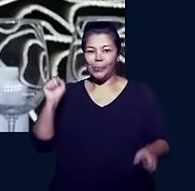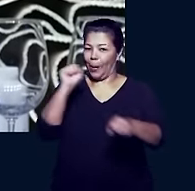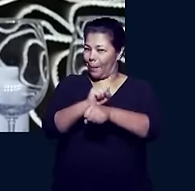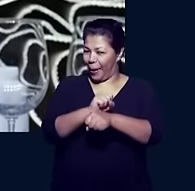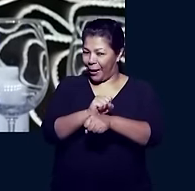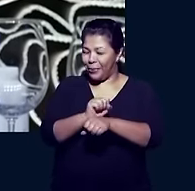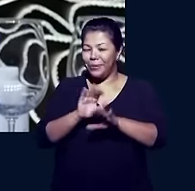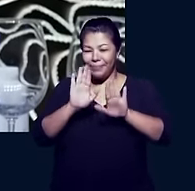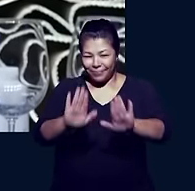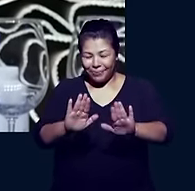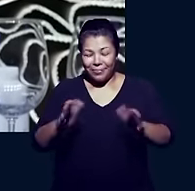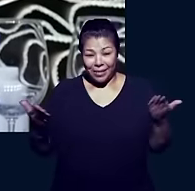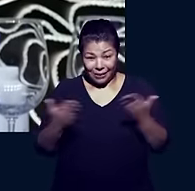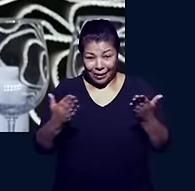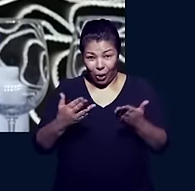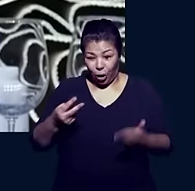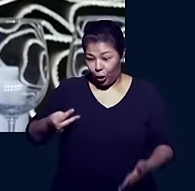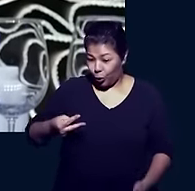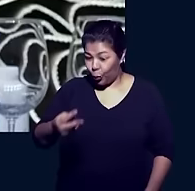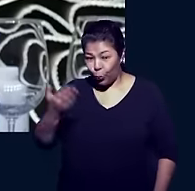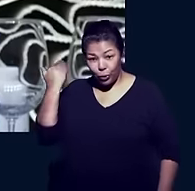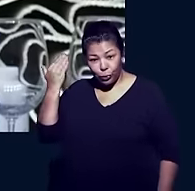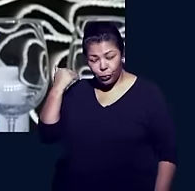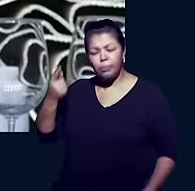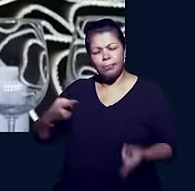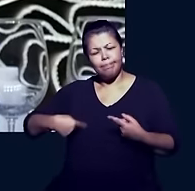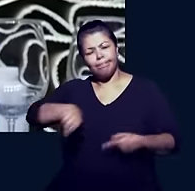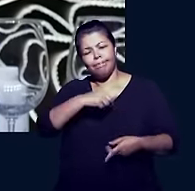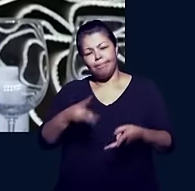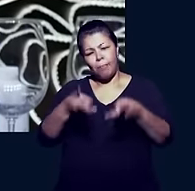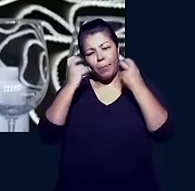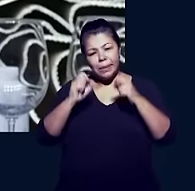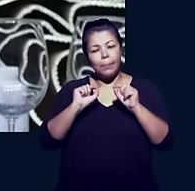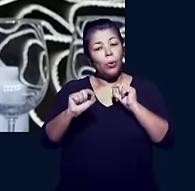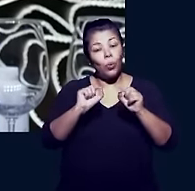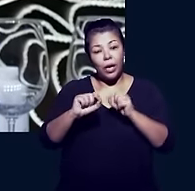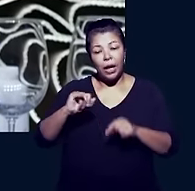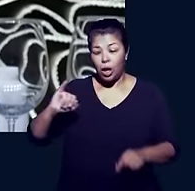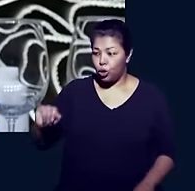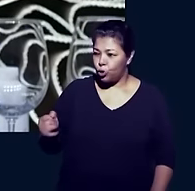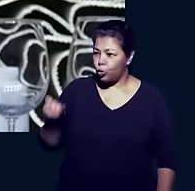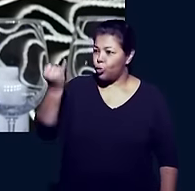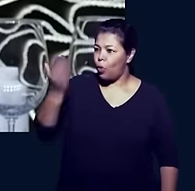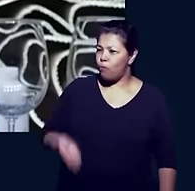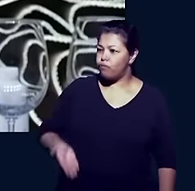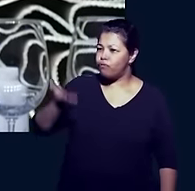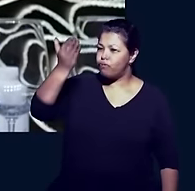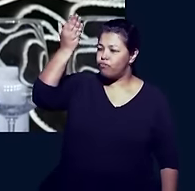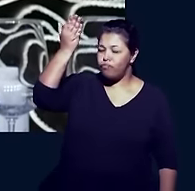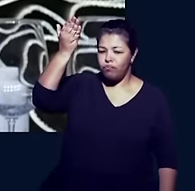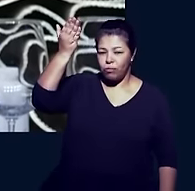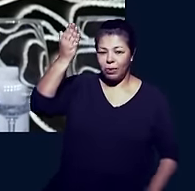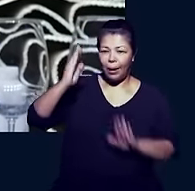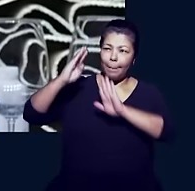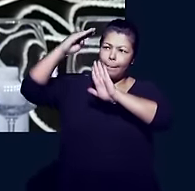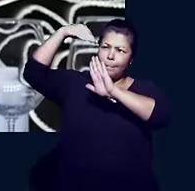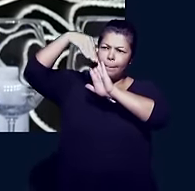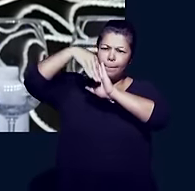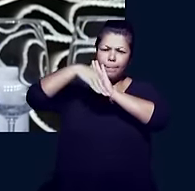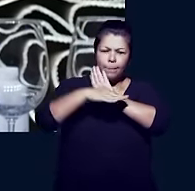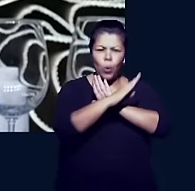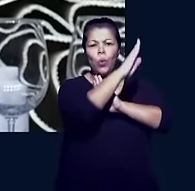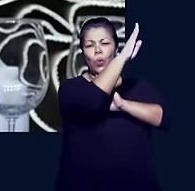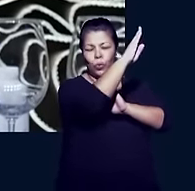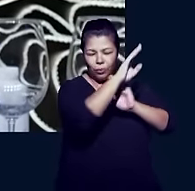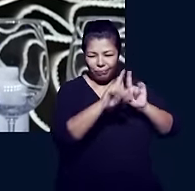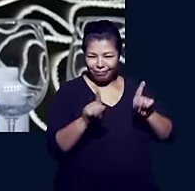gente tá vindo nas últimas duas semanas essa percepção de que de fato aqui a gente tá com o juro básico muito mais alto a curva longa apertou muito mais as condições